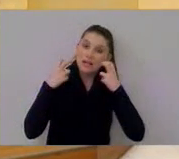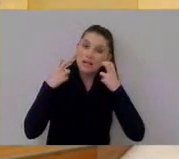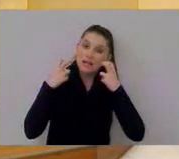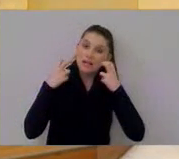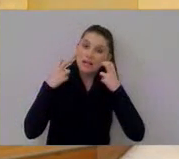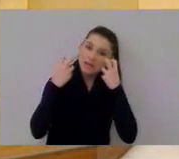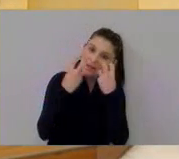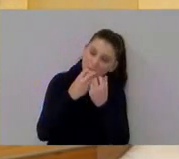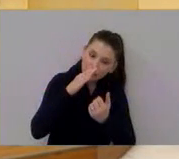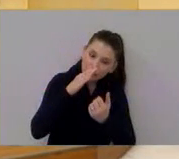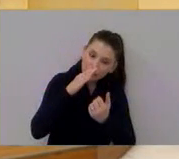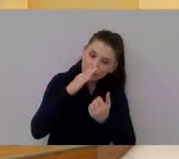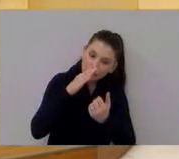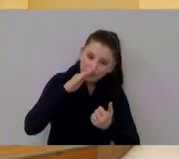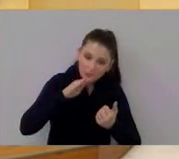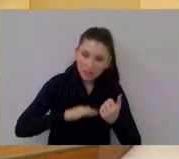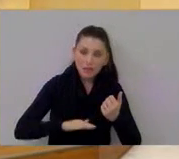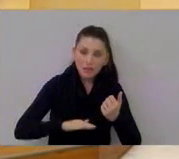usar a tribuna para poder